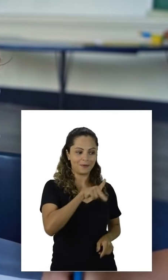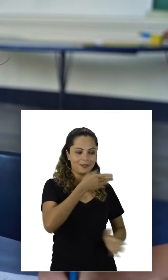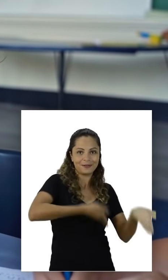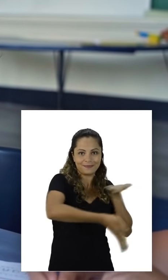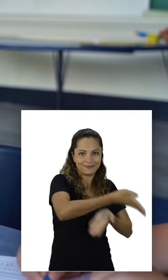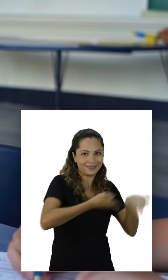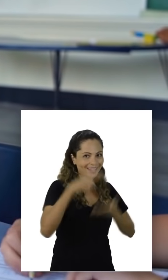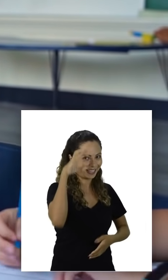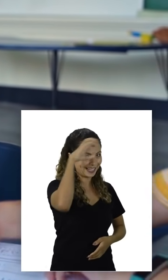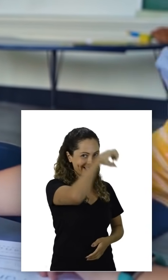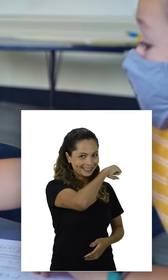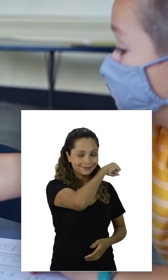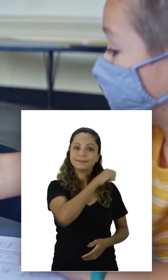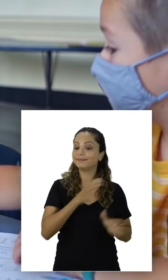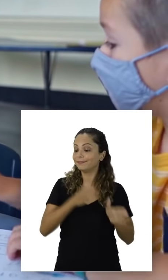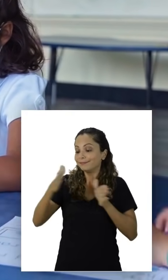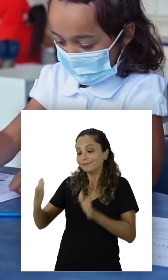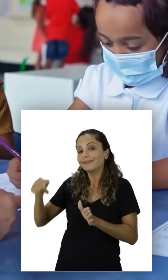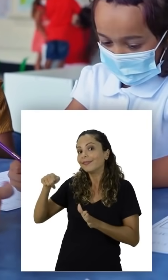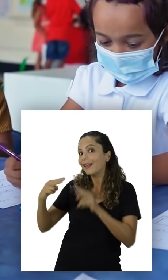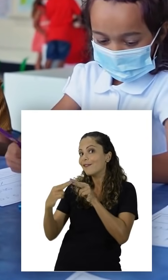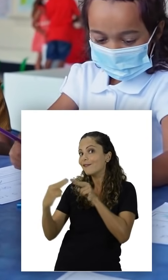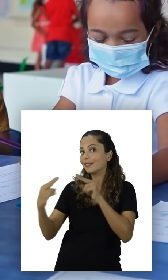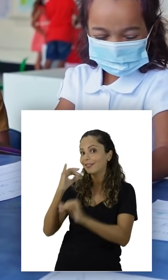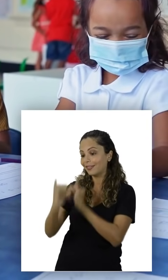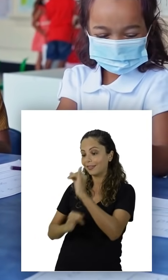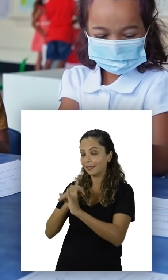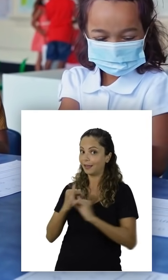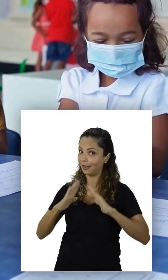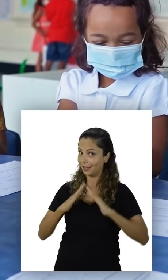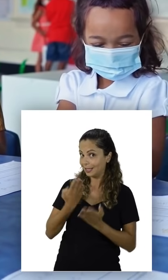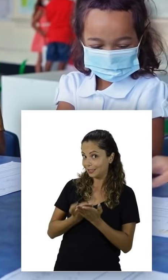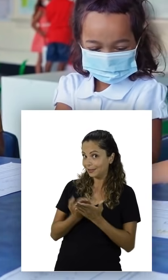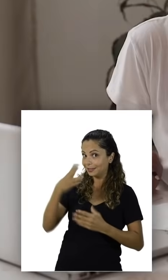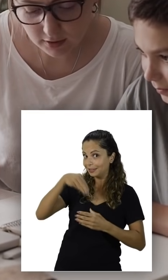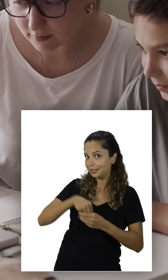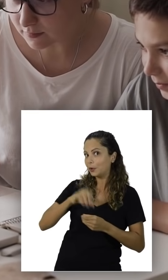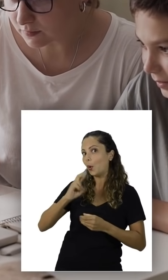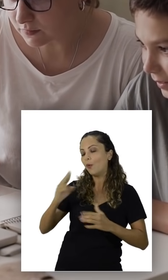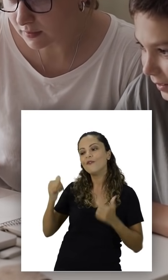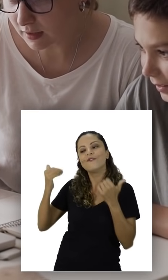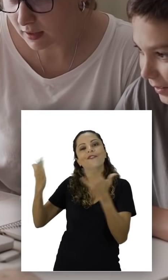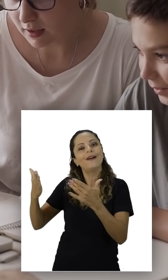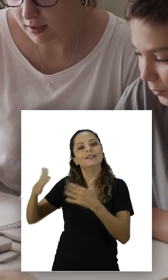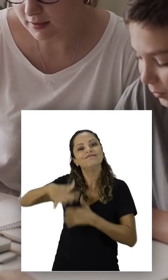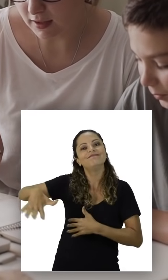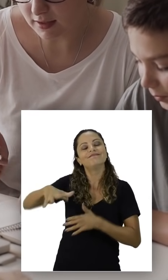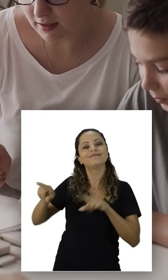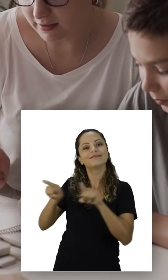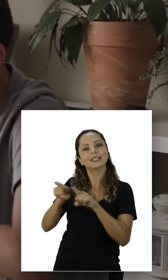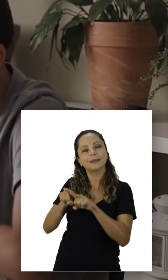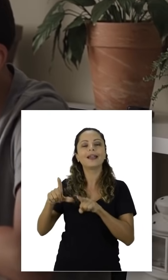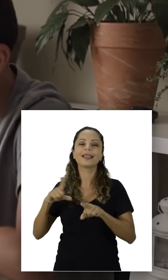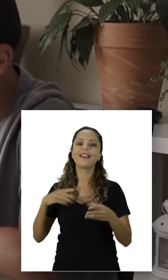professor. E a outra parte acontece em ambiente virtual, dentro ou fora da escola, com mais